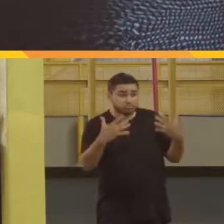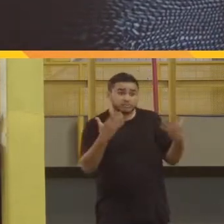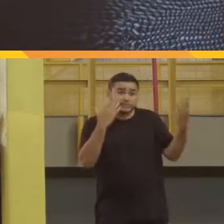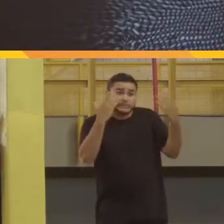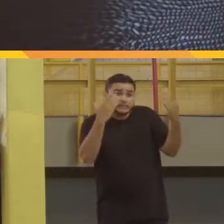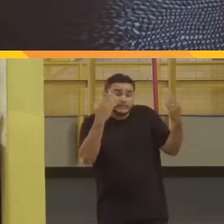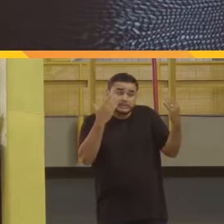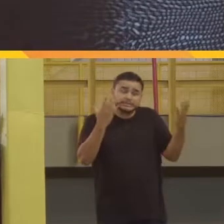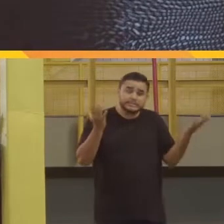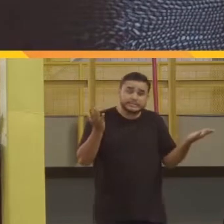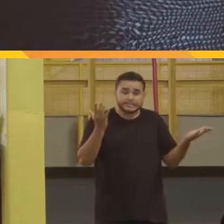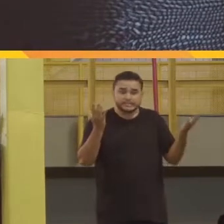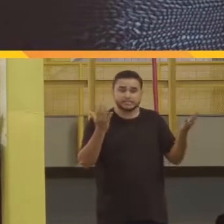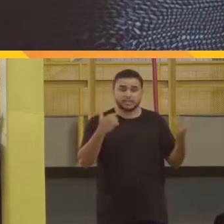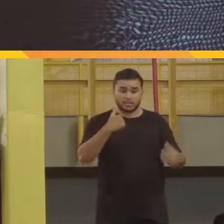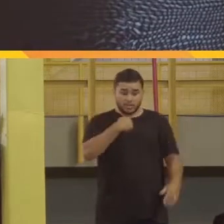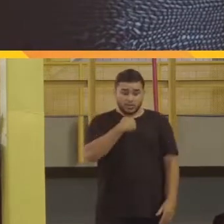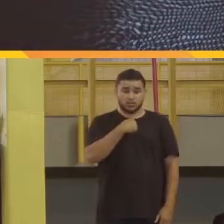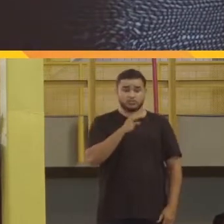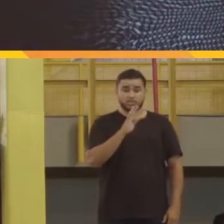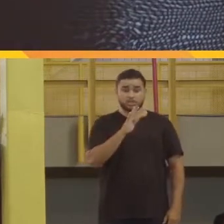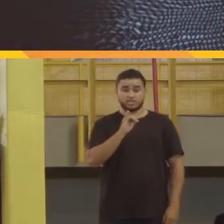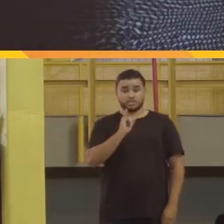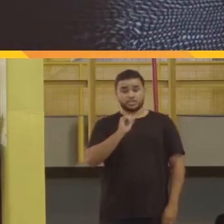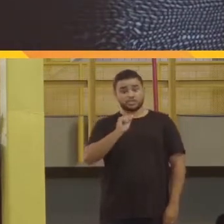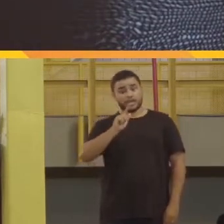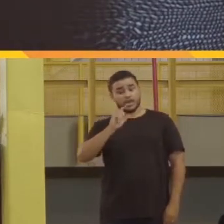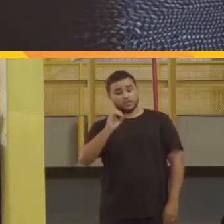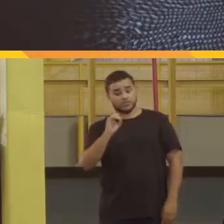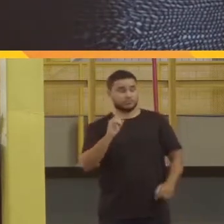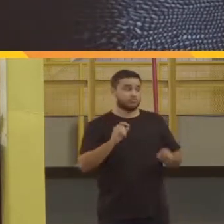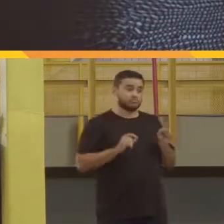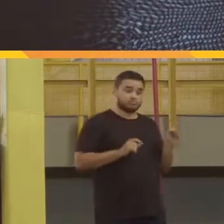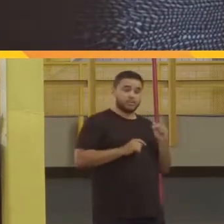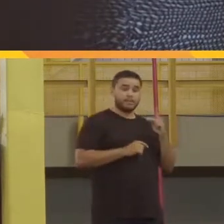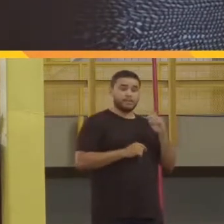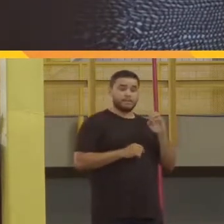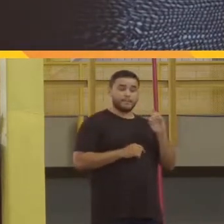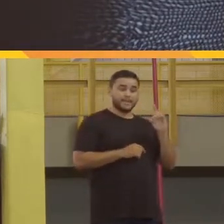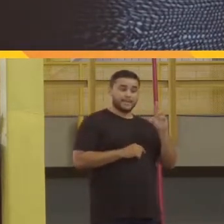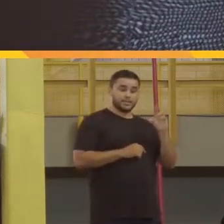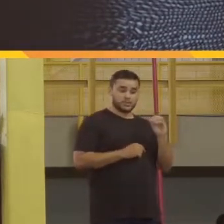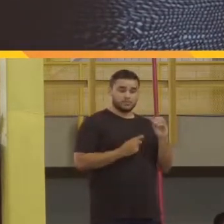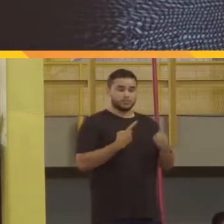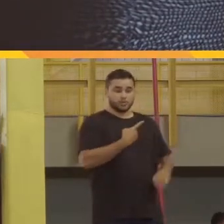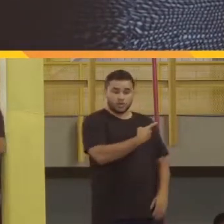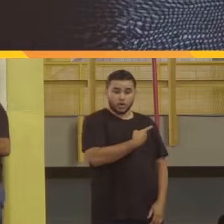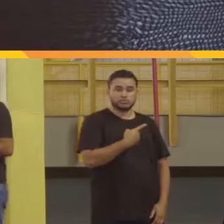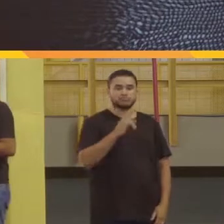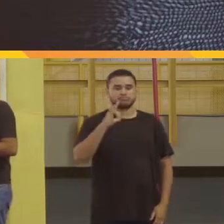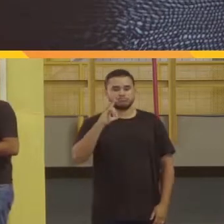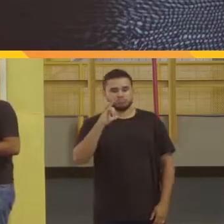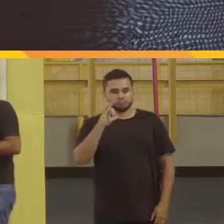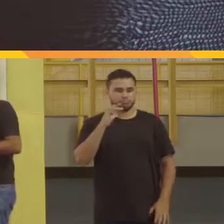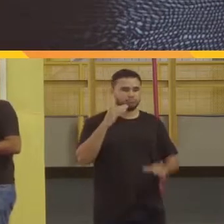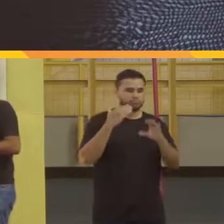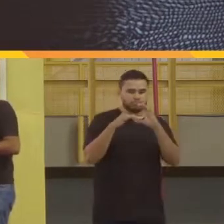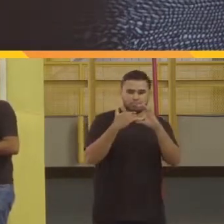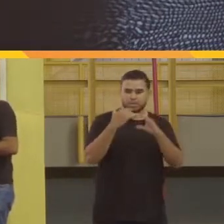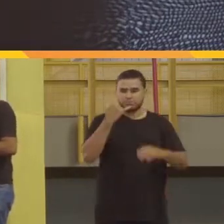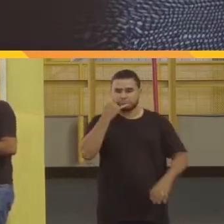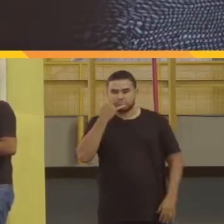quer tirar essa dúvida com o professor Tiago Cavalcante e o professor Pedro Israel, eu vou passar aqui 3 contatos nossos para vocês,